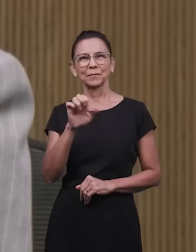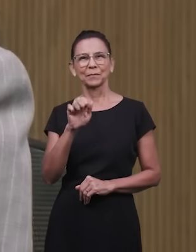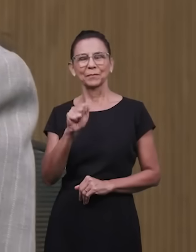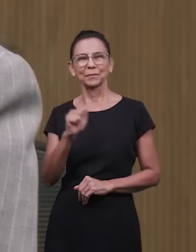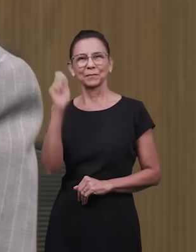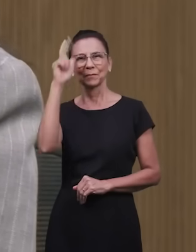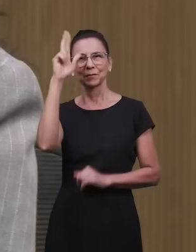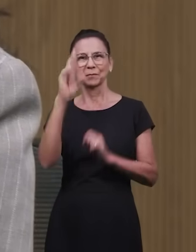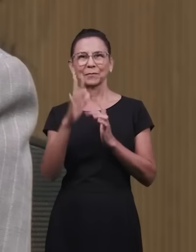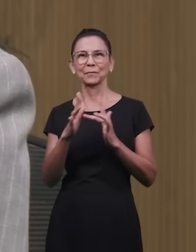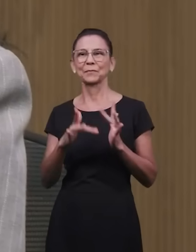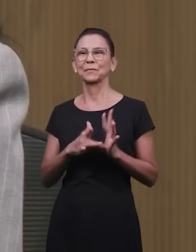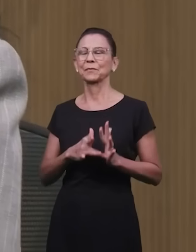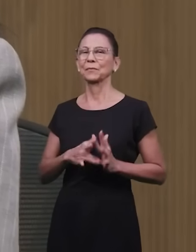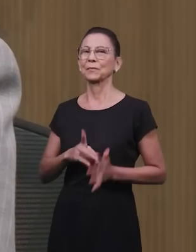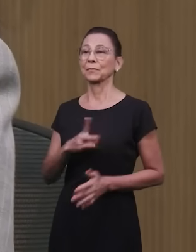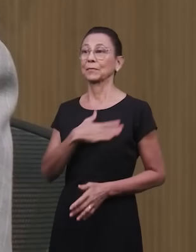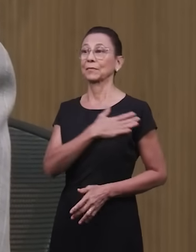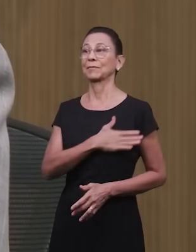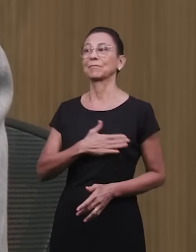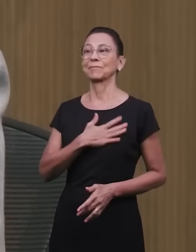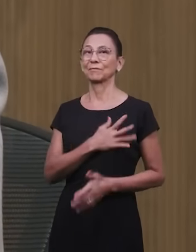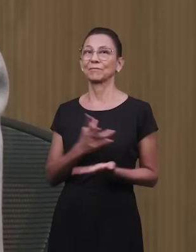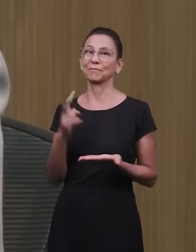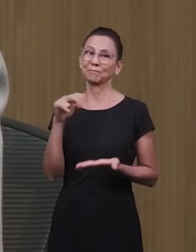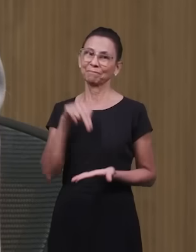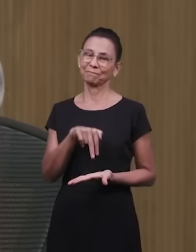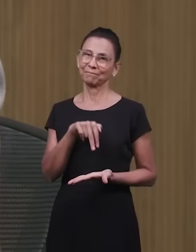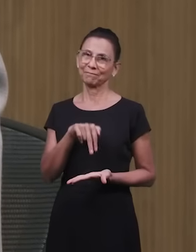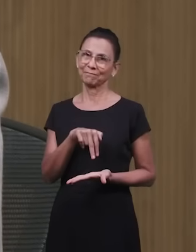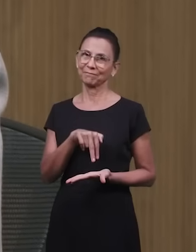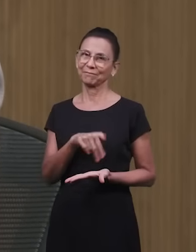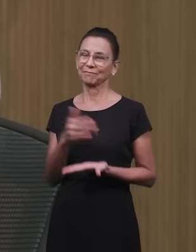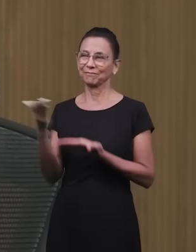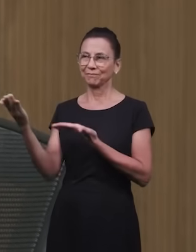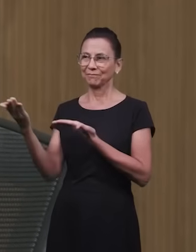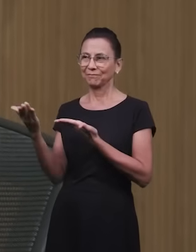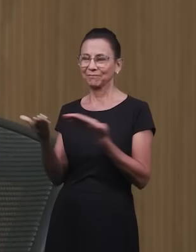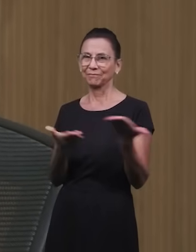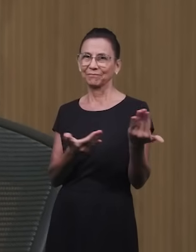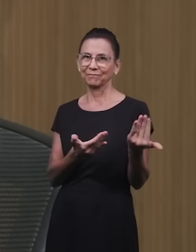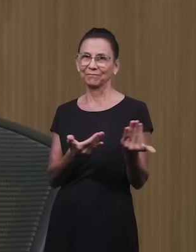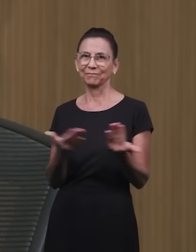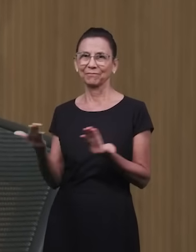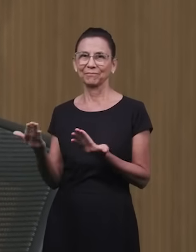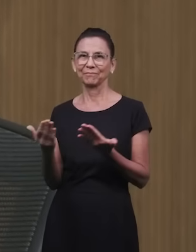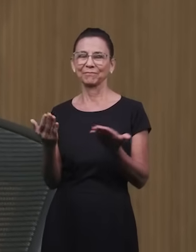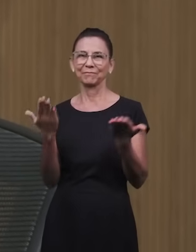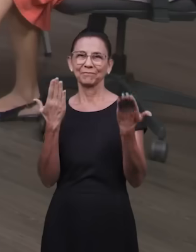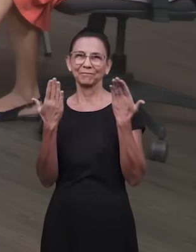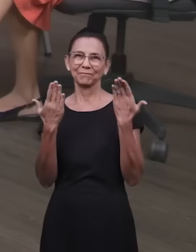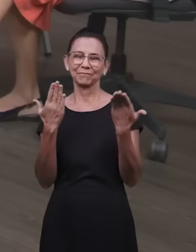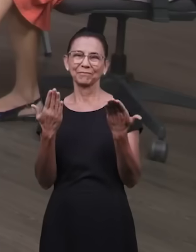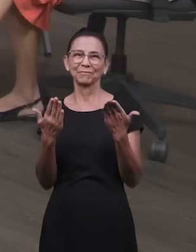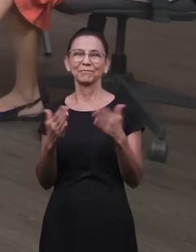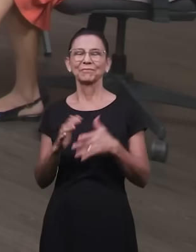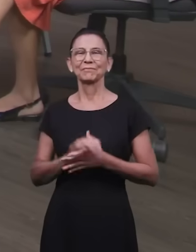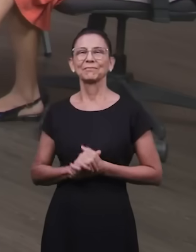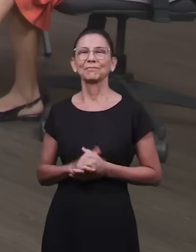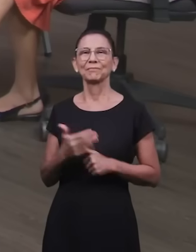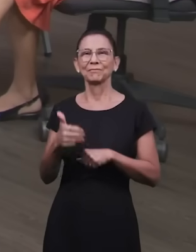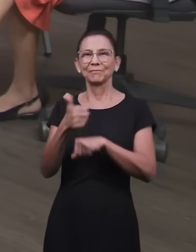vindo também. É sempre um prazer e foi ótimo estar aqui com a Andressa e também com os jovens. A gente não abre mão de você aqui não,